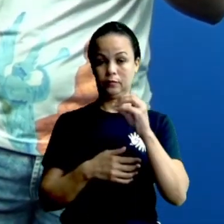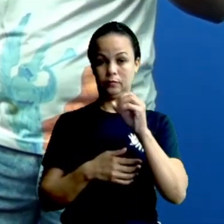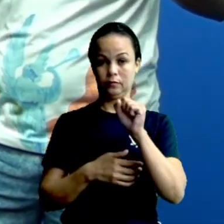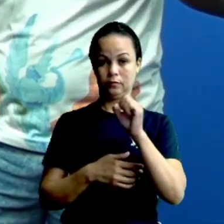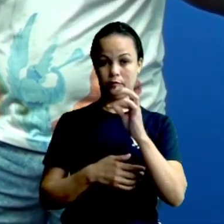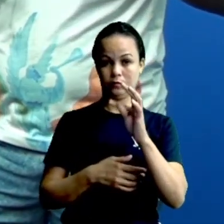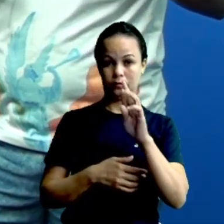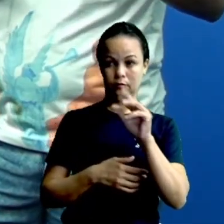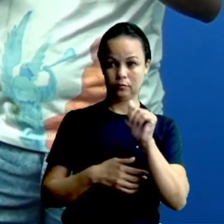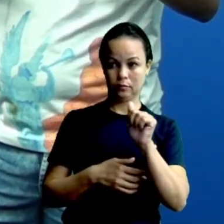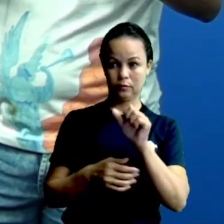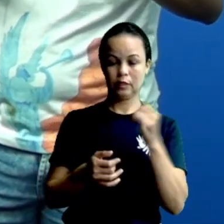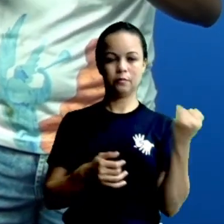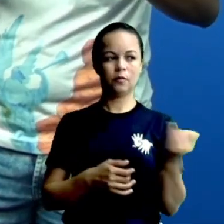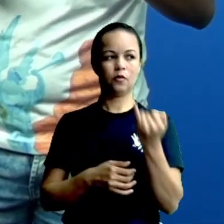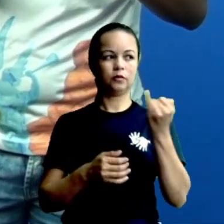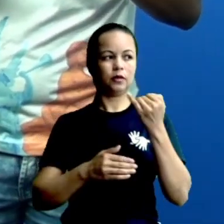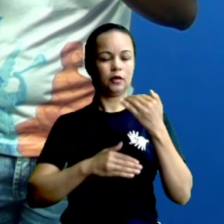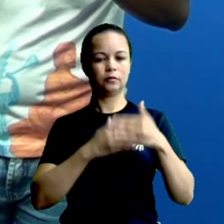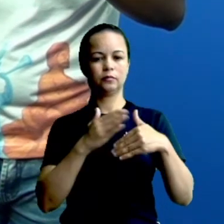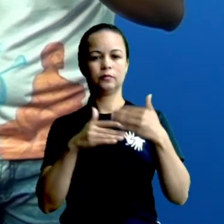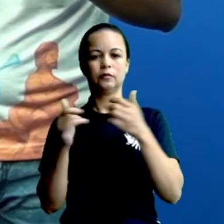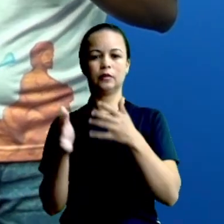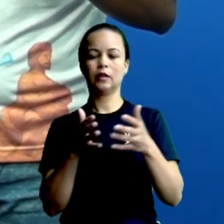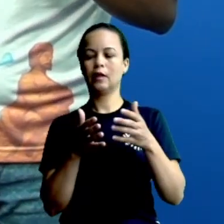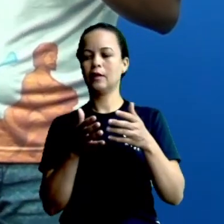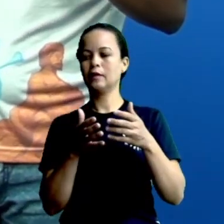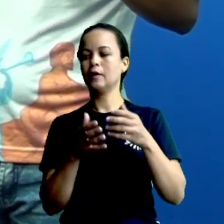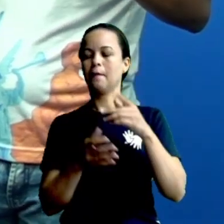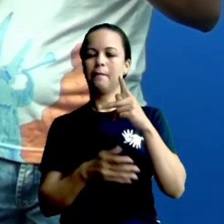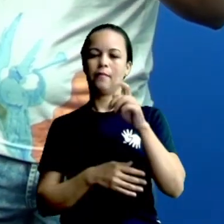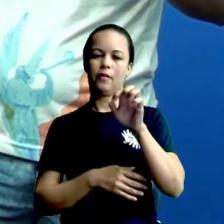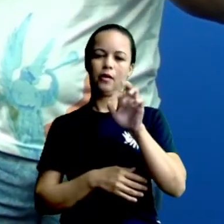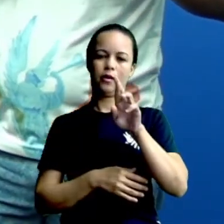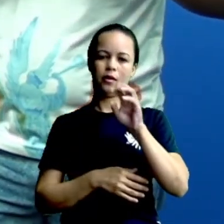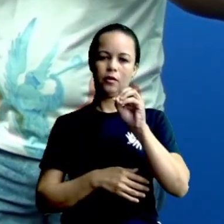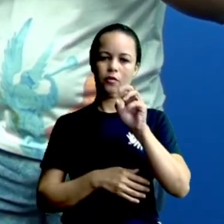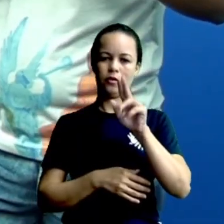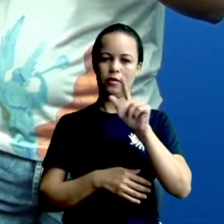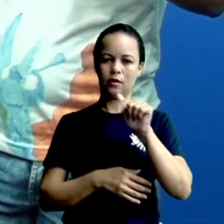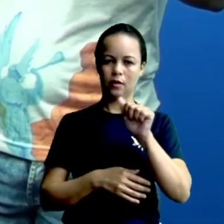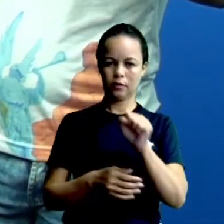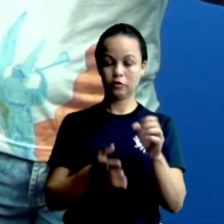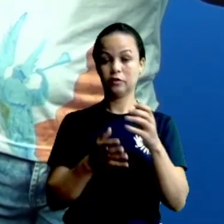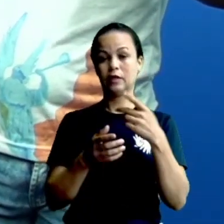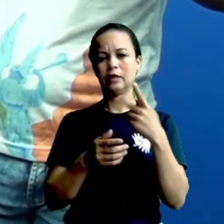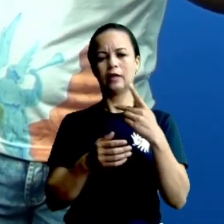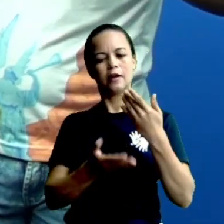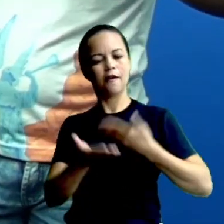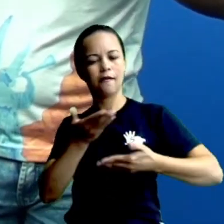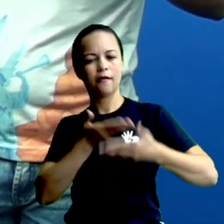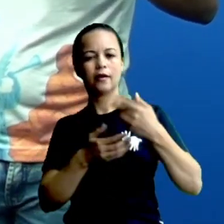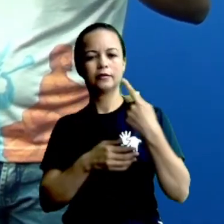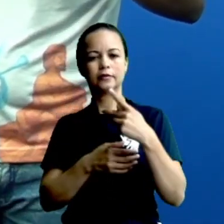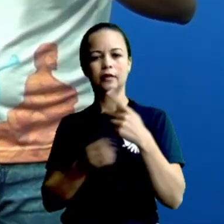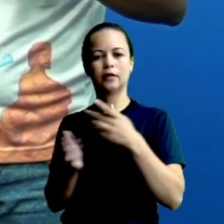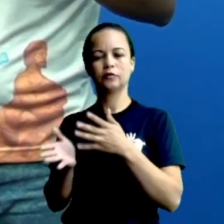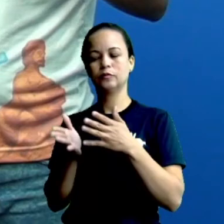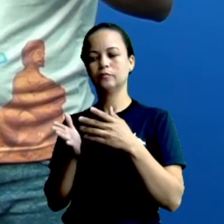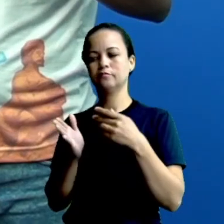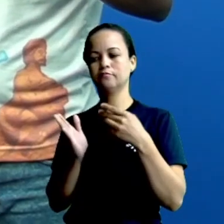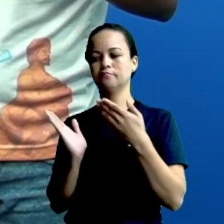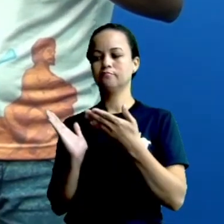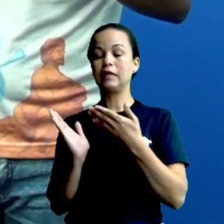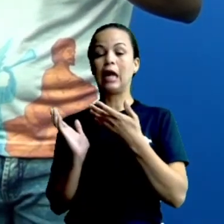são importantes por conta da produção de pérolas, né? As pérolas são uma pequena reação imunológica